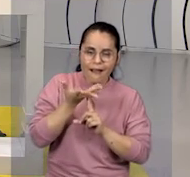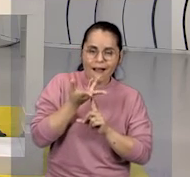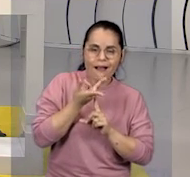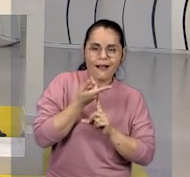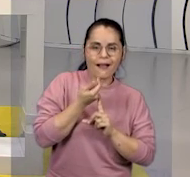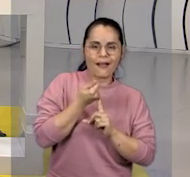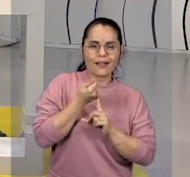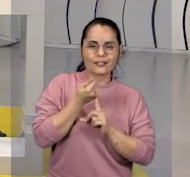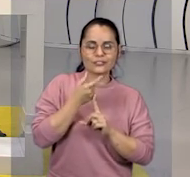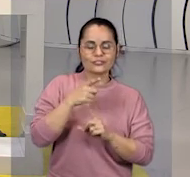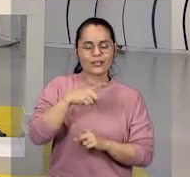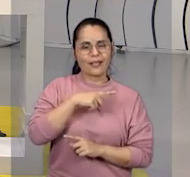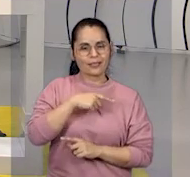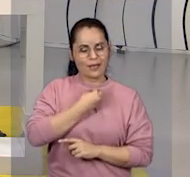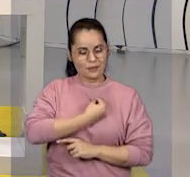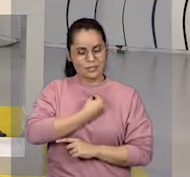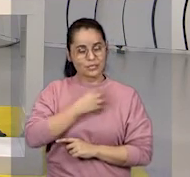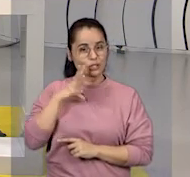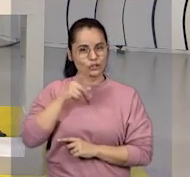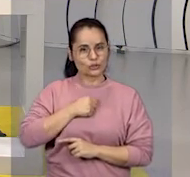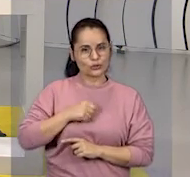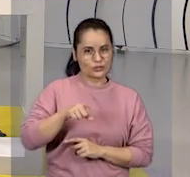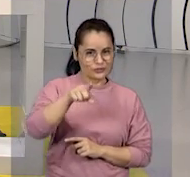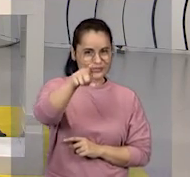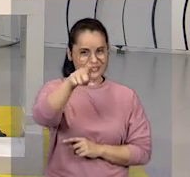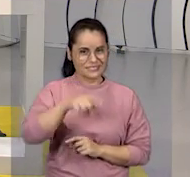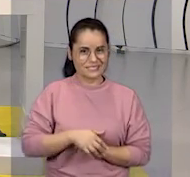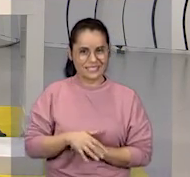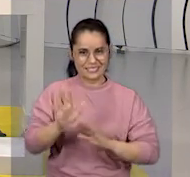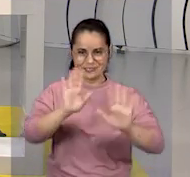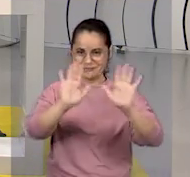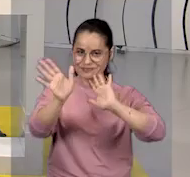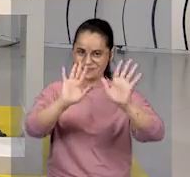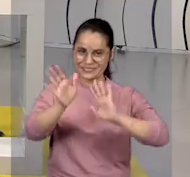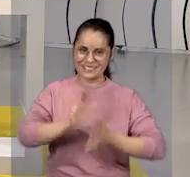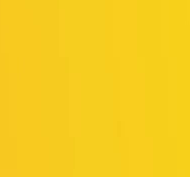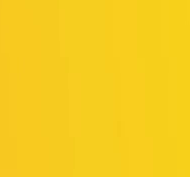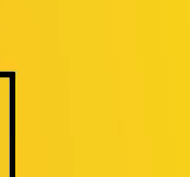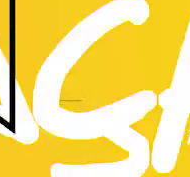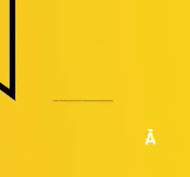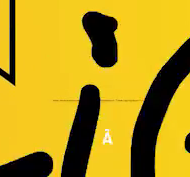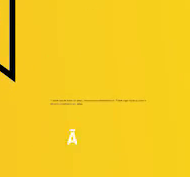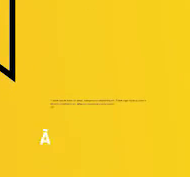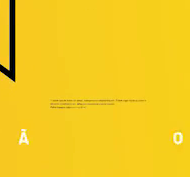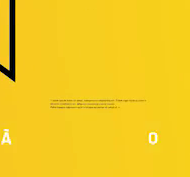arte está em tudo, está em você. Até mais!